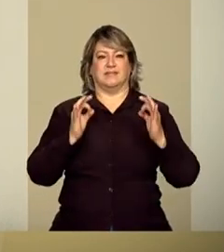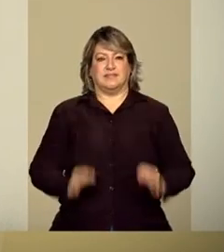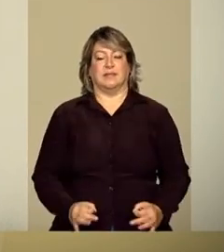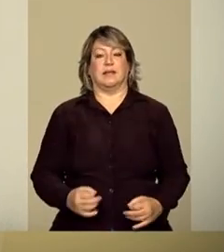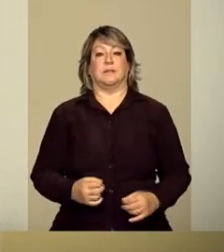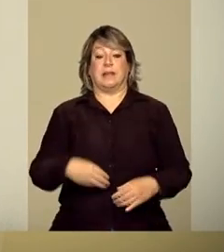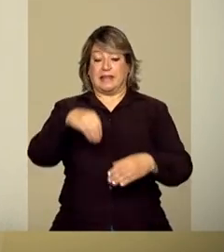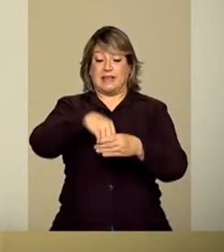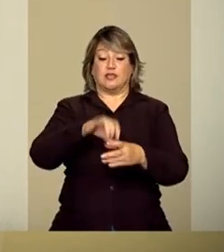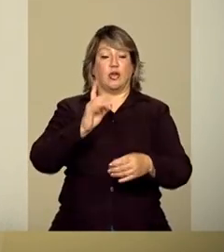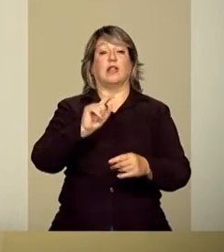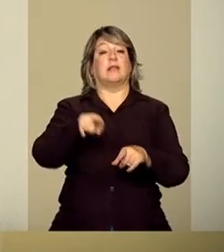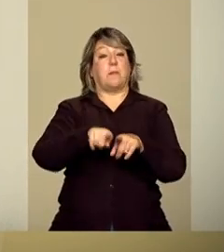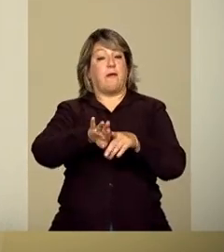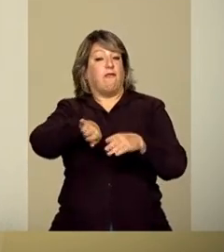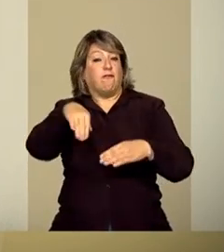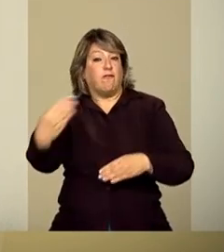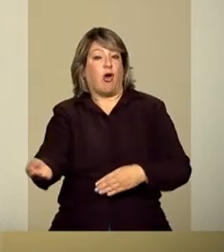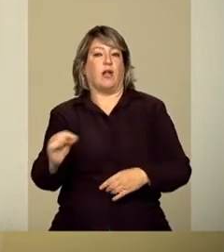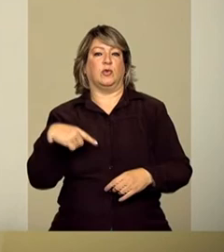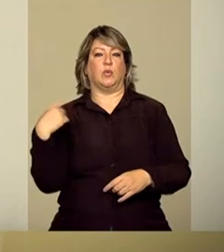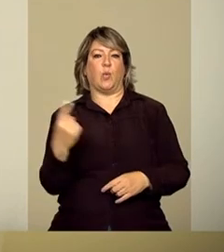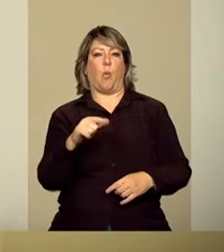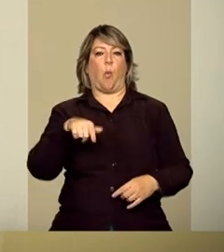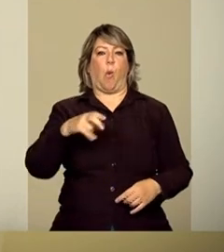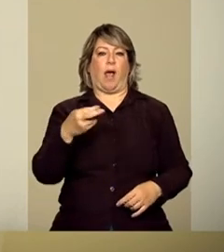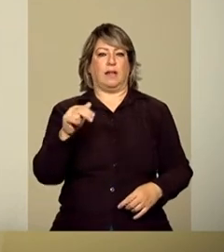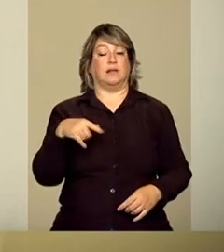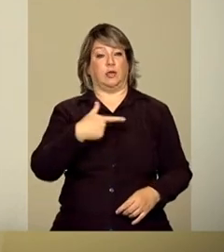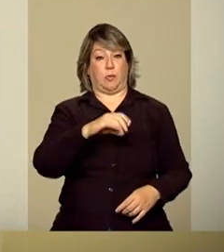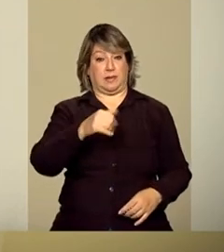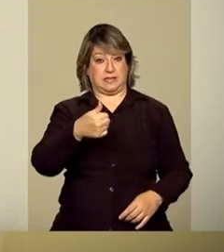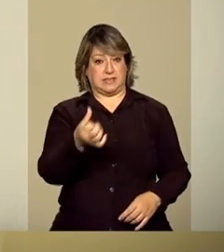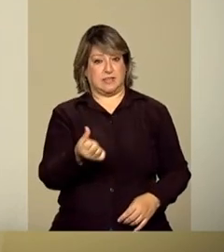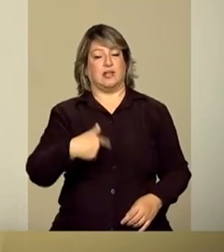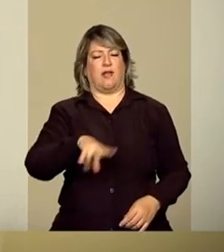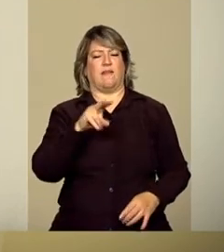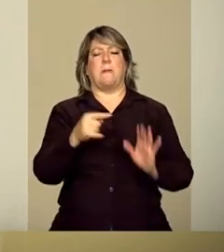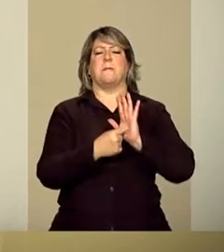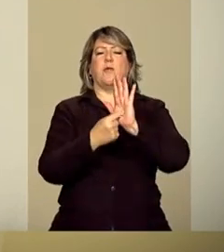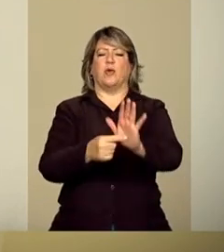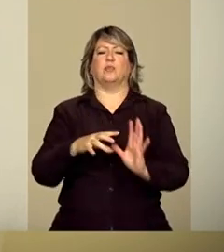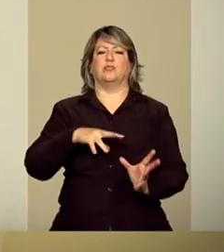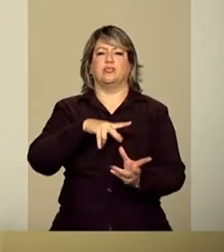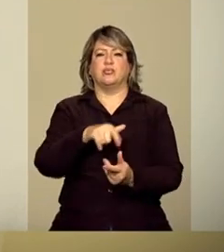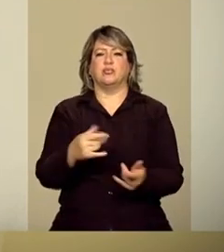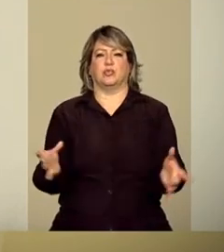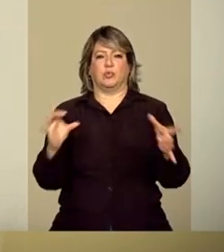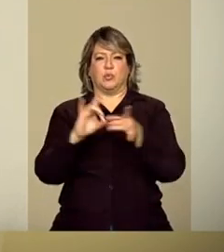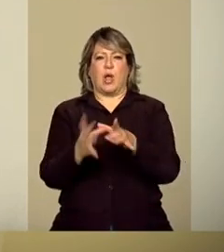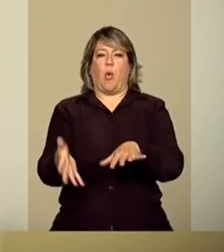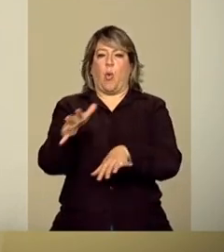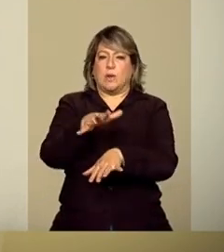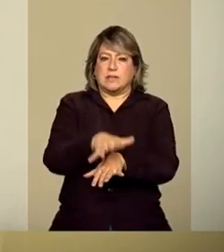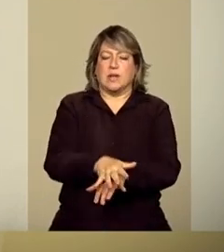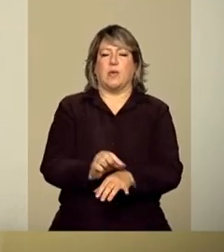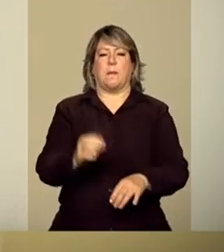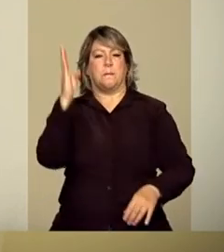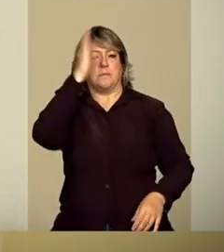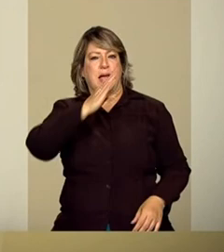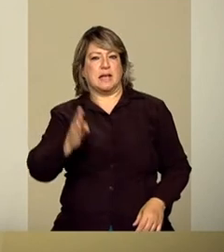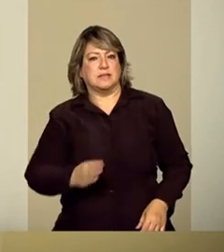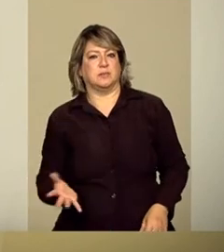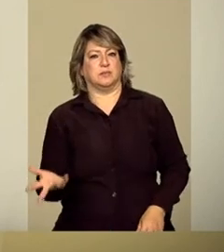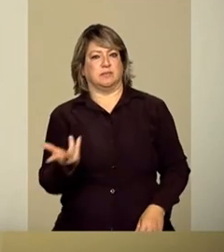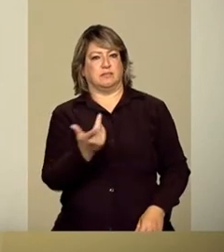das quadras em 2016. Vamos mostrar ao mundo um Brasil de inclusão, de oportunidade e desenvolvimento. Um Brasil